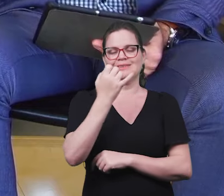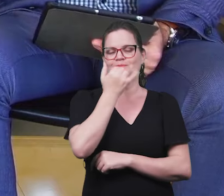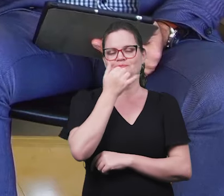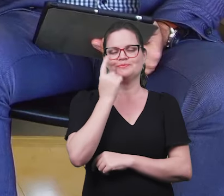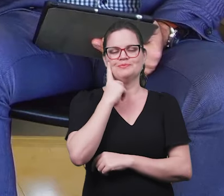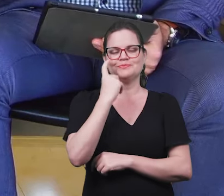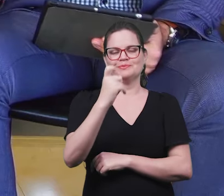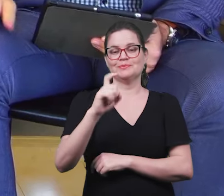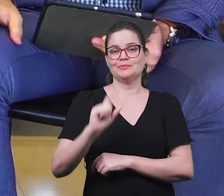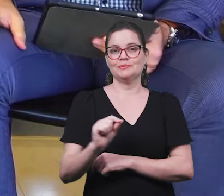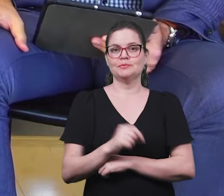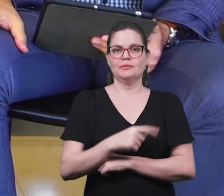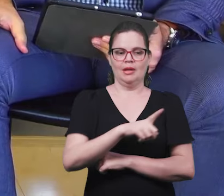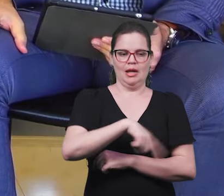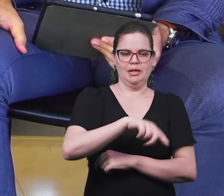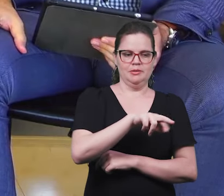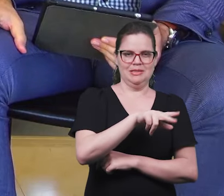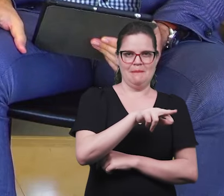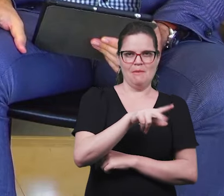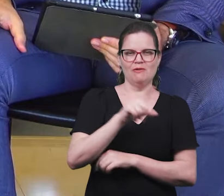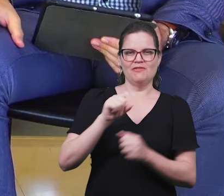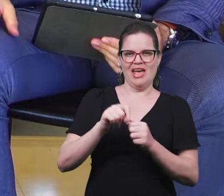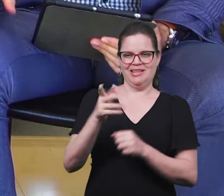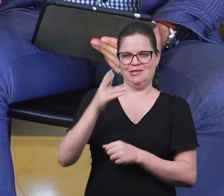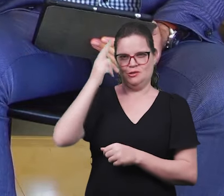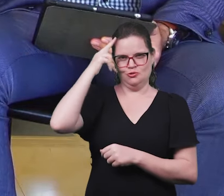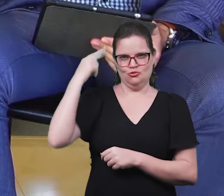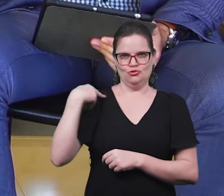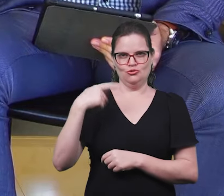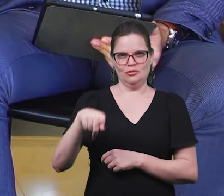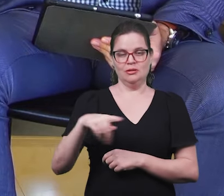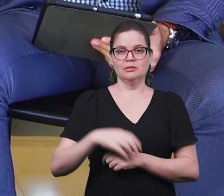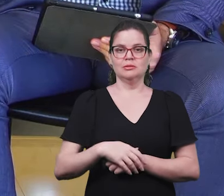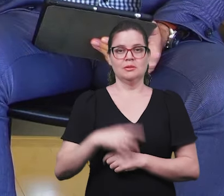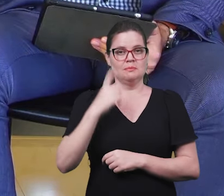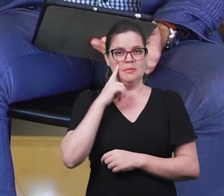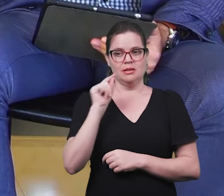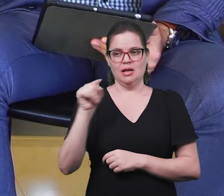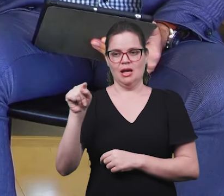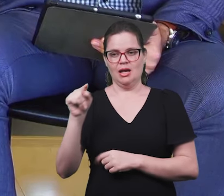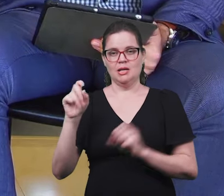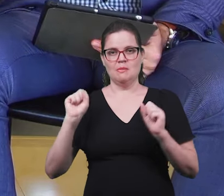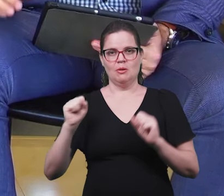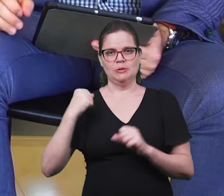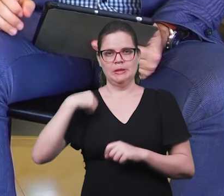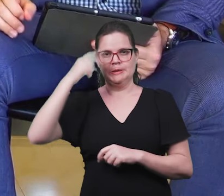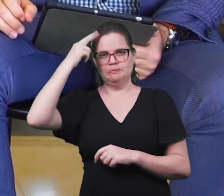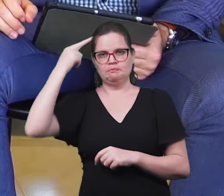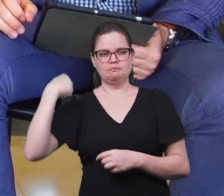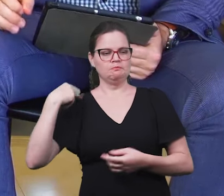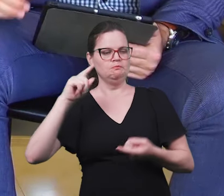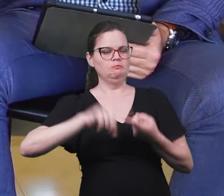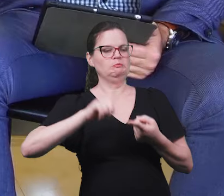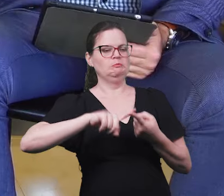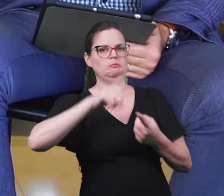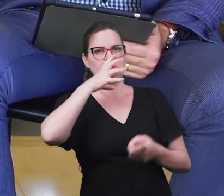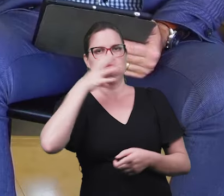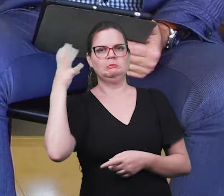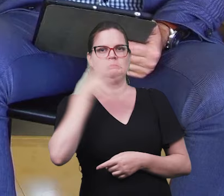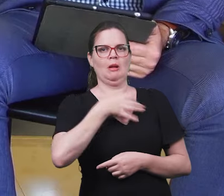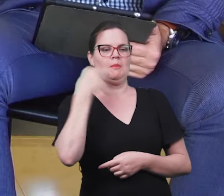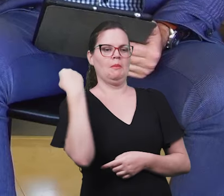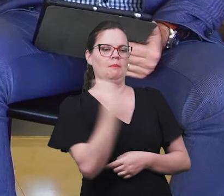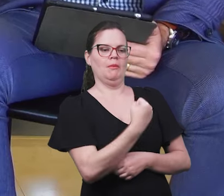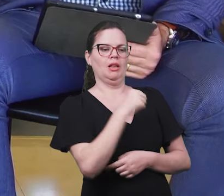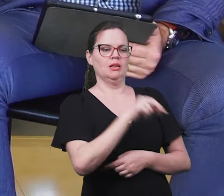irmãos fizeram a José, eles poderiam encontrar ali no Egito uma condenação.